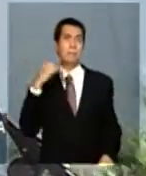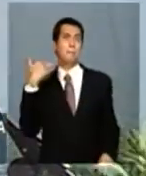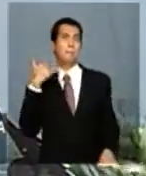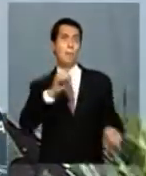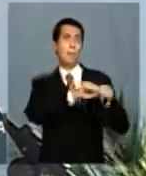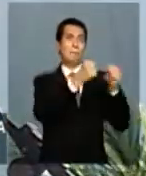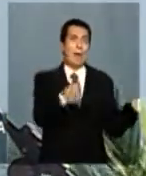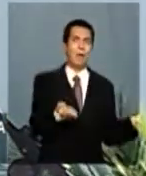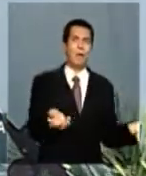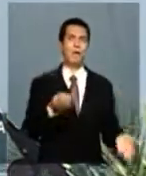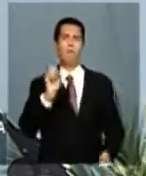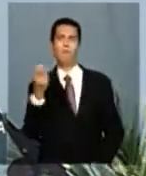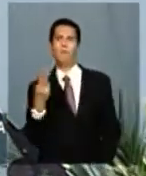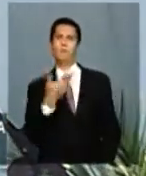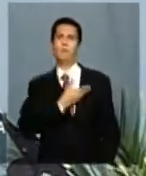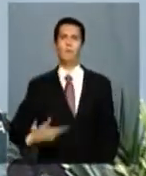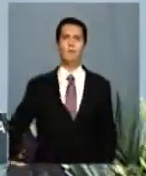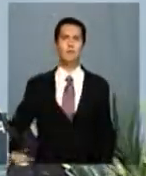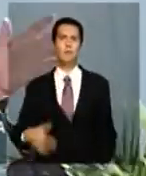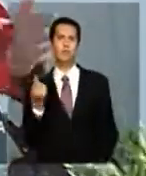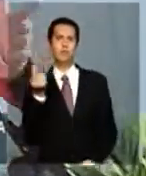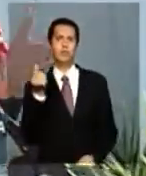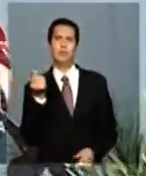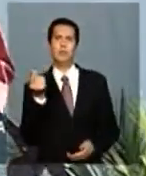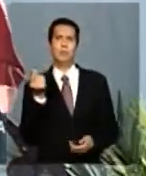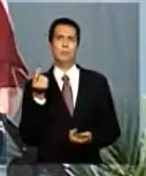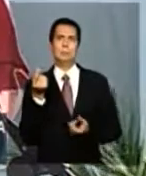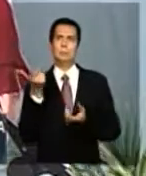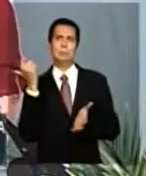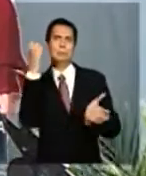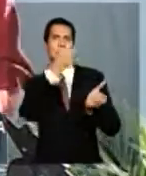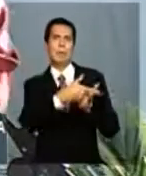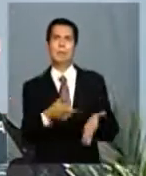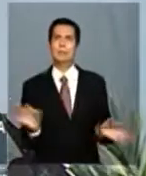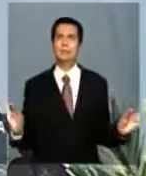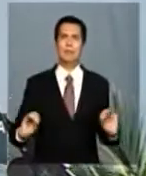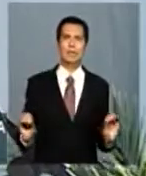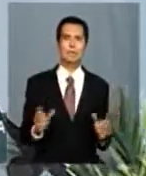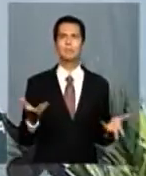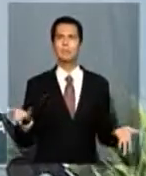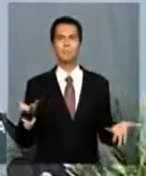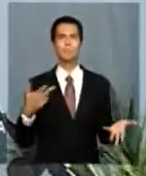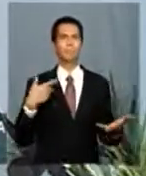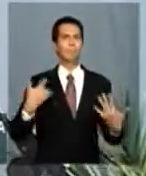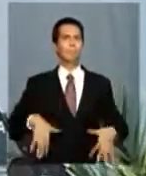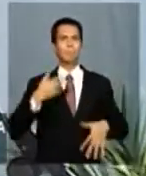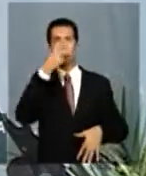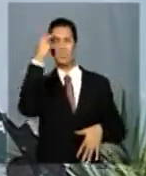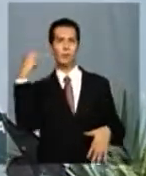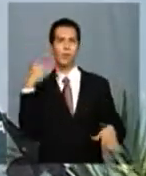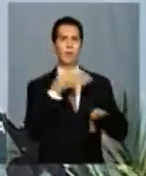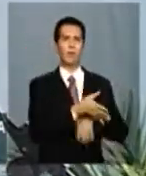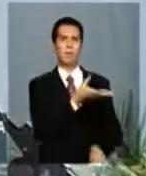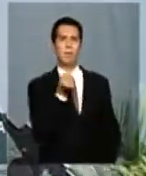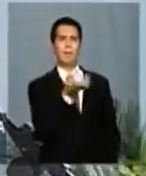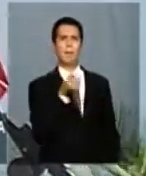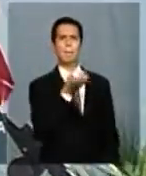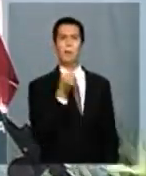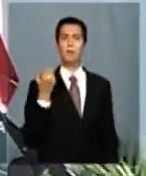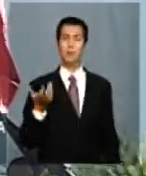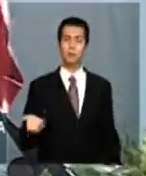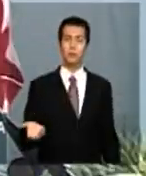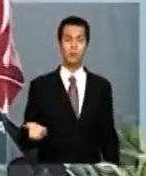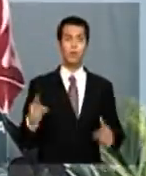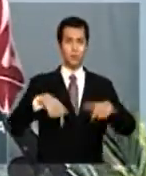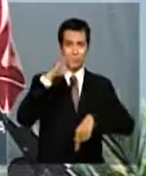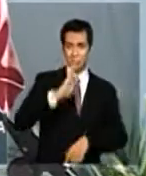com medo dos governos não ter dinheiro para pagar seus créditos. Nós, no Brasil, não precisamos encostar